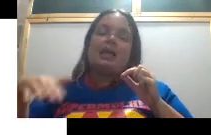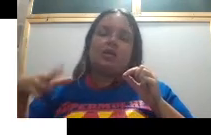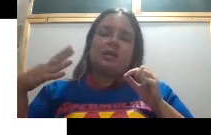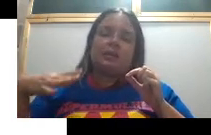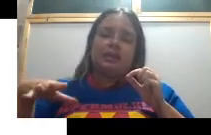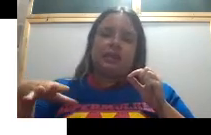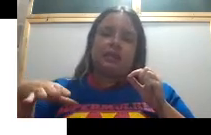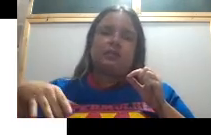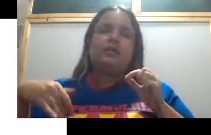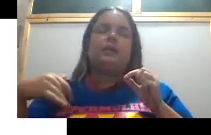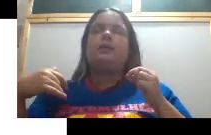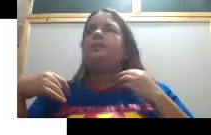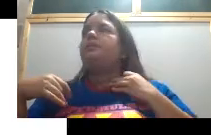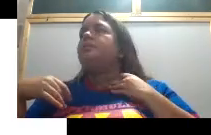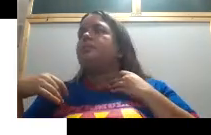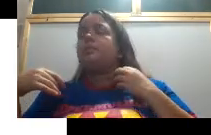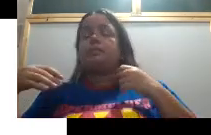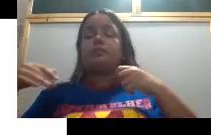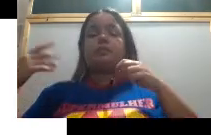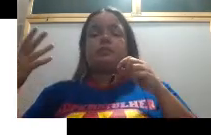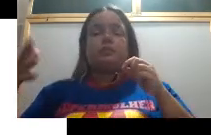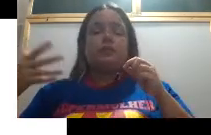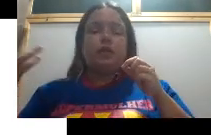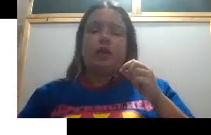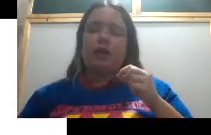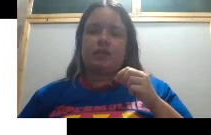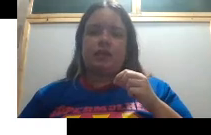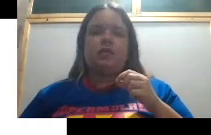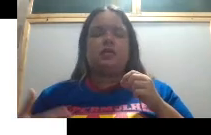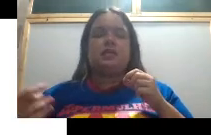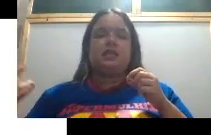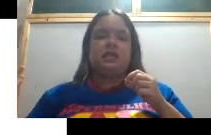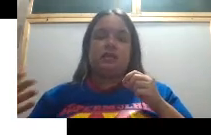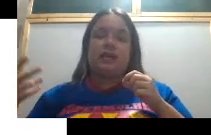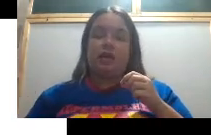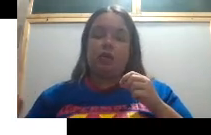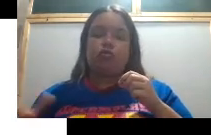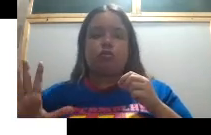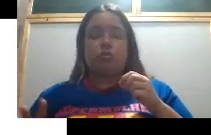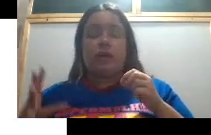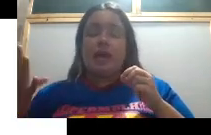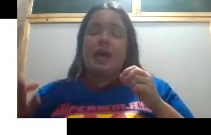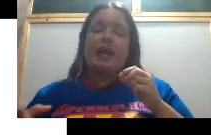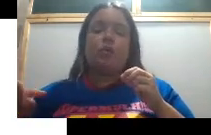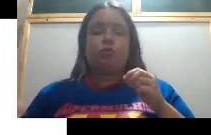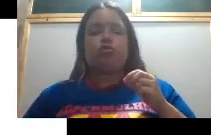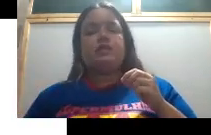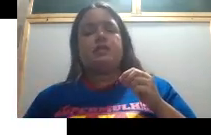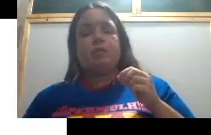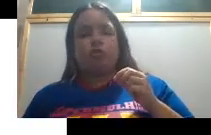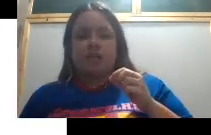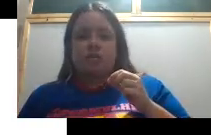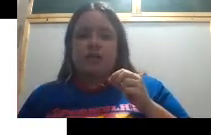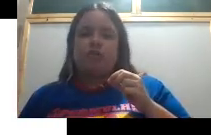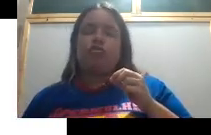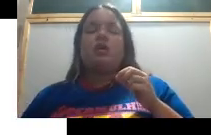a nossa bandeira e ela tem dela é um dos são ela é um